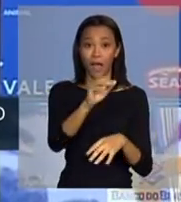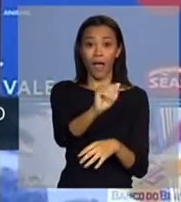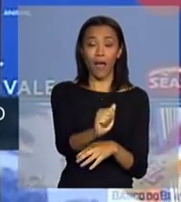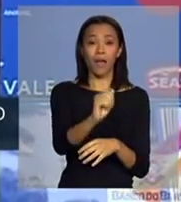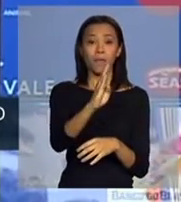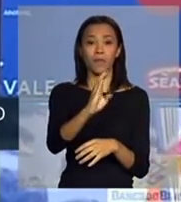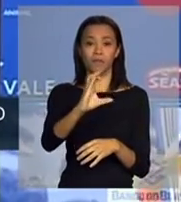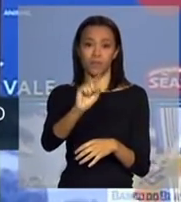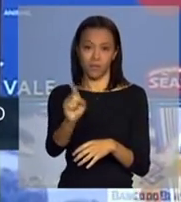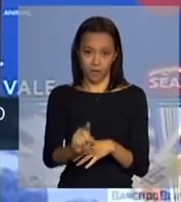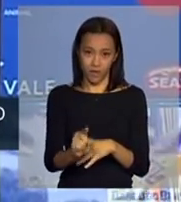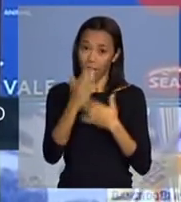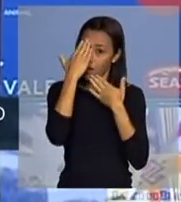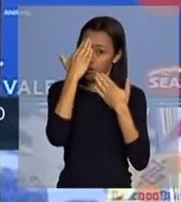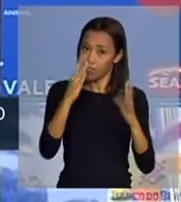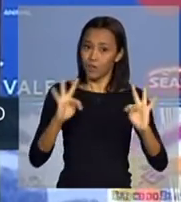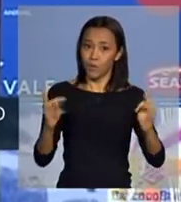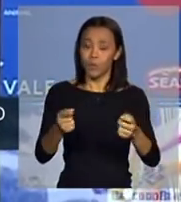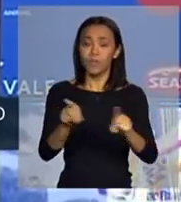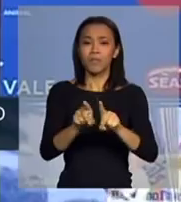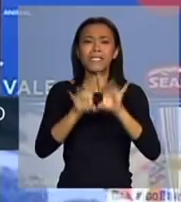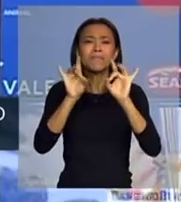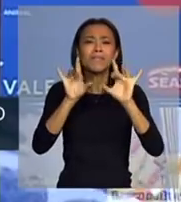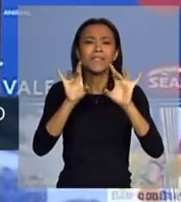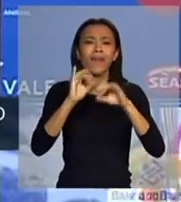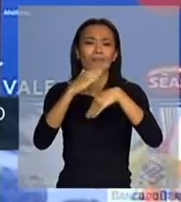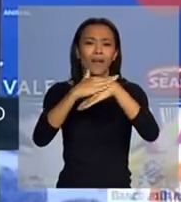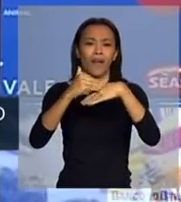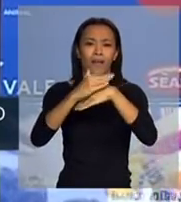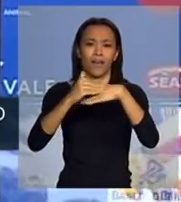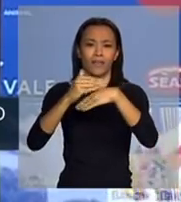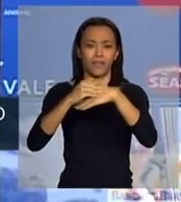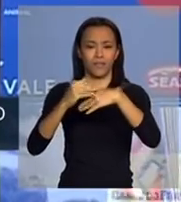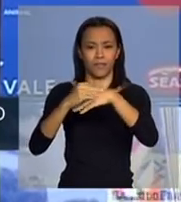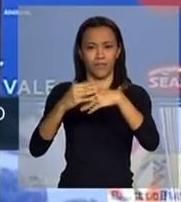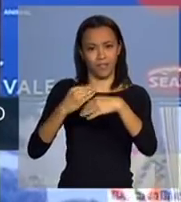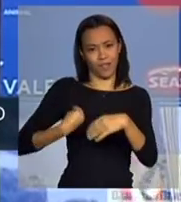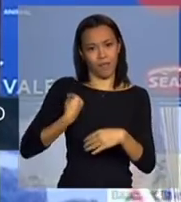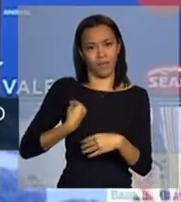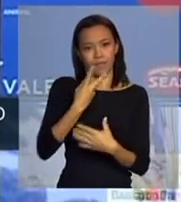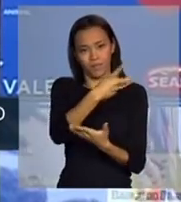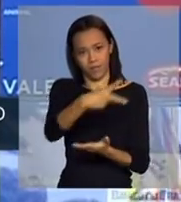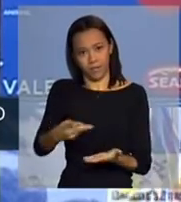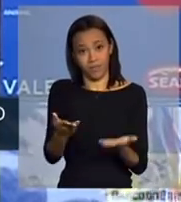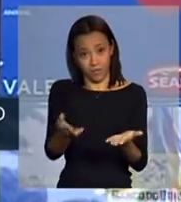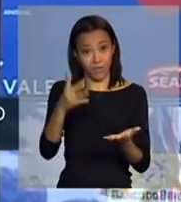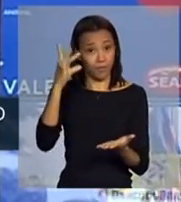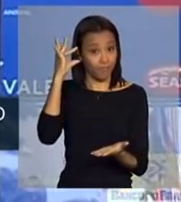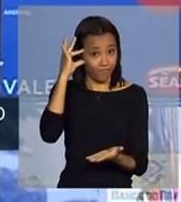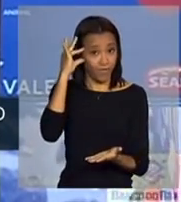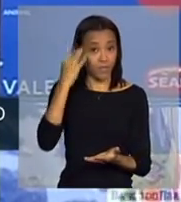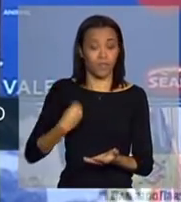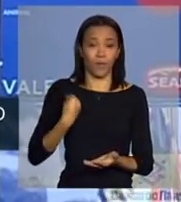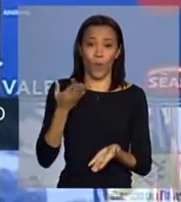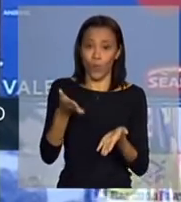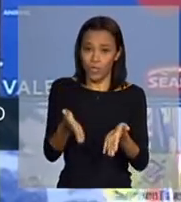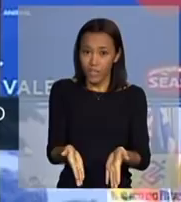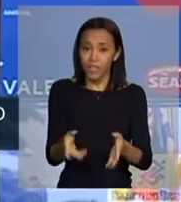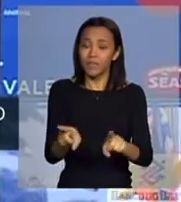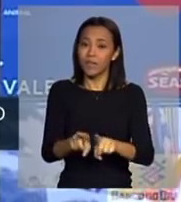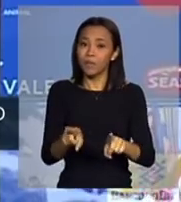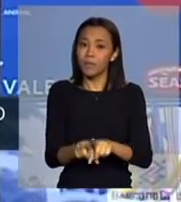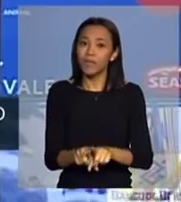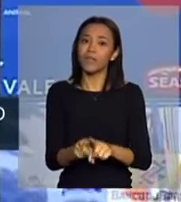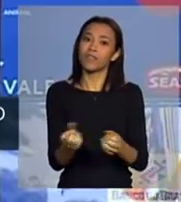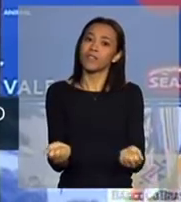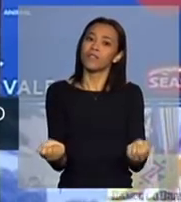cerimônia. Agradecemos com especial carinho a presença da presidenta Dilma Rousseff, associada à